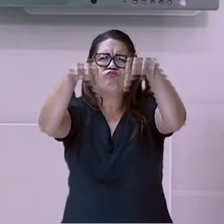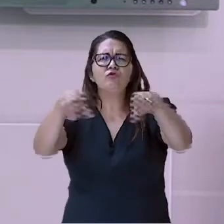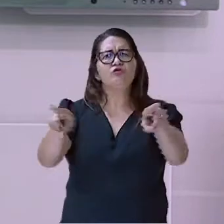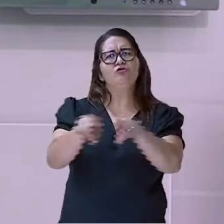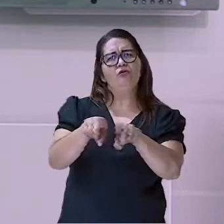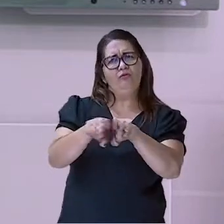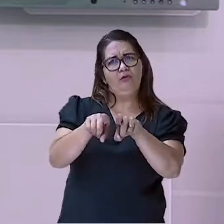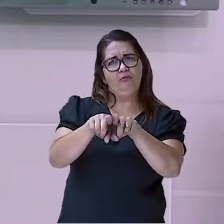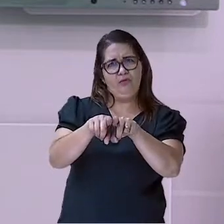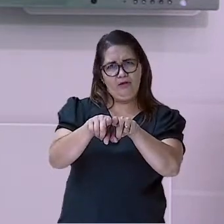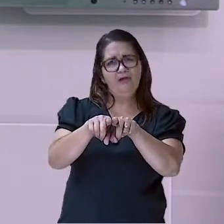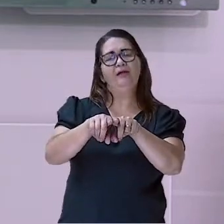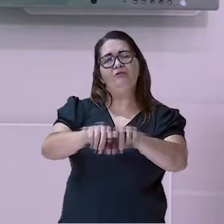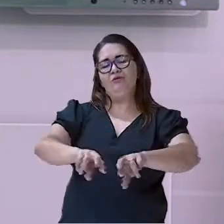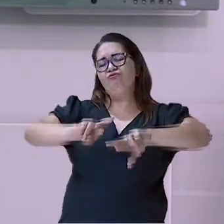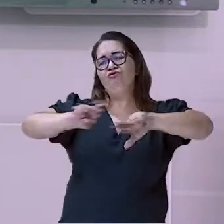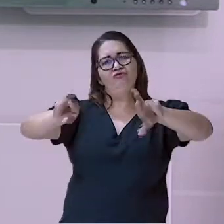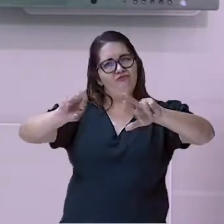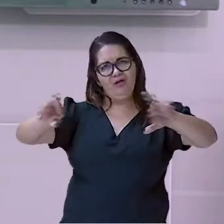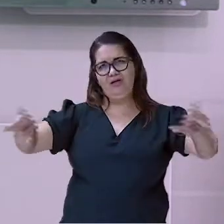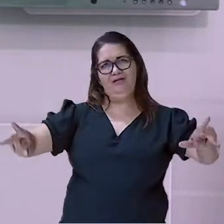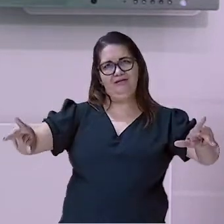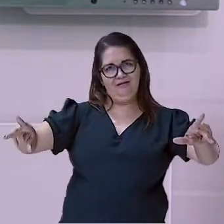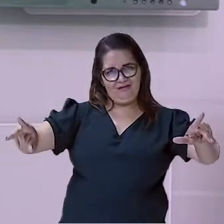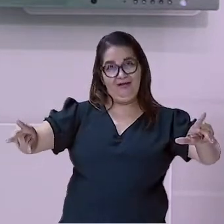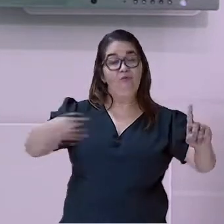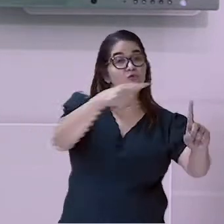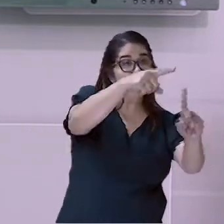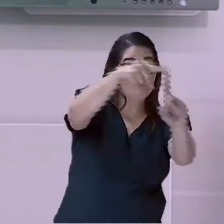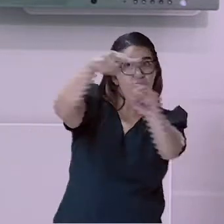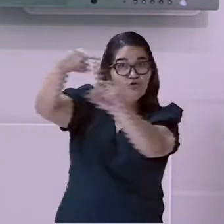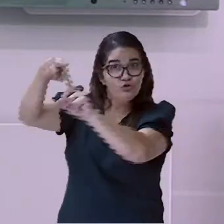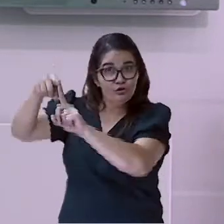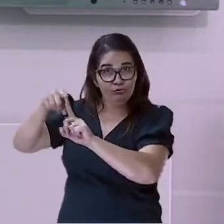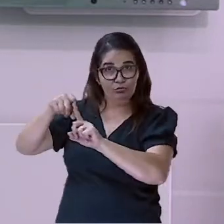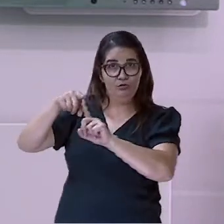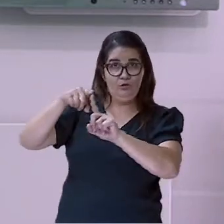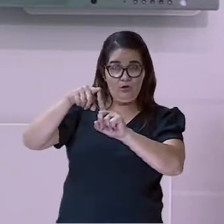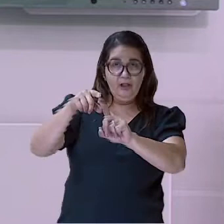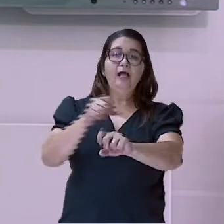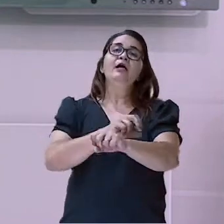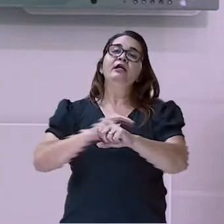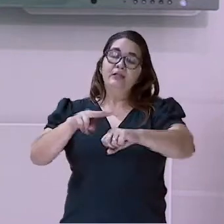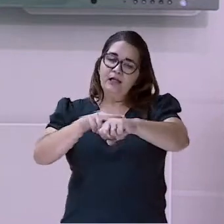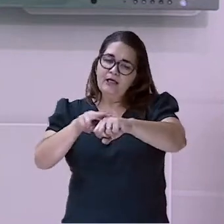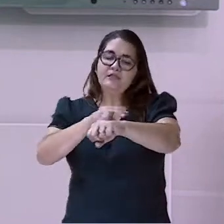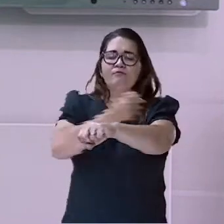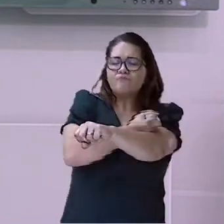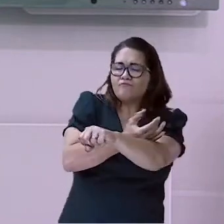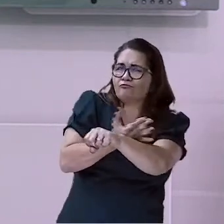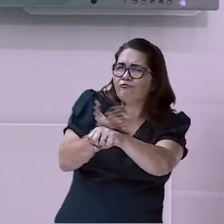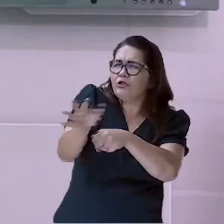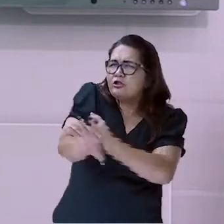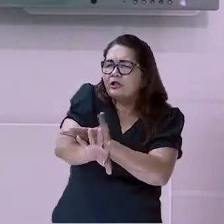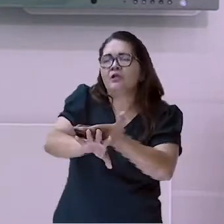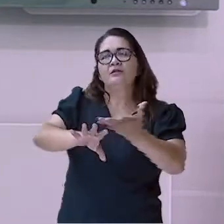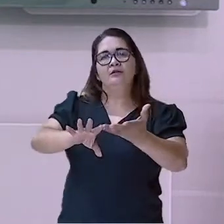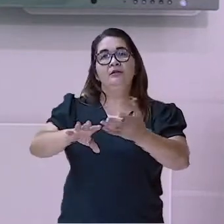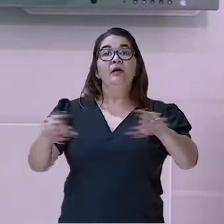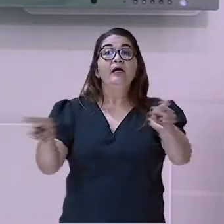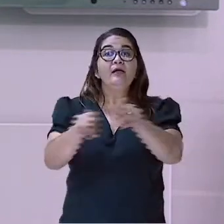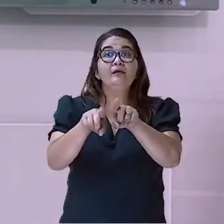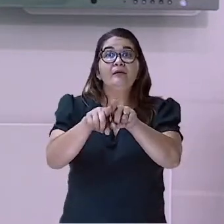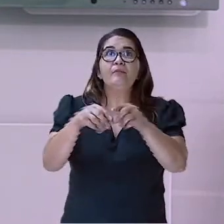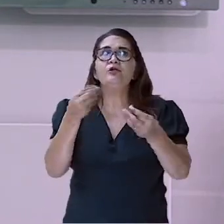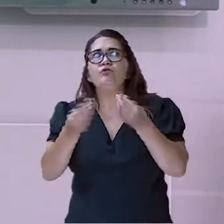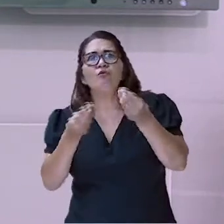quente, modifica a vegetação. E a umidade. Se a gente tem regiões muito úmidas, por exemplo,